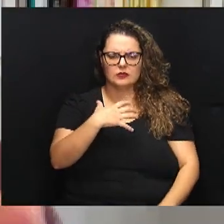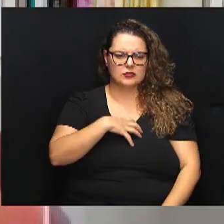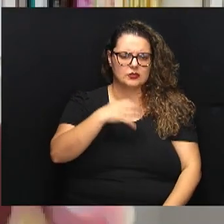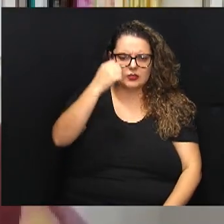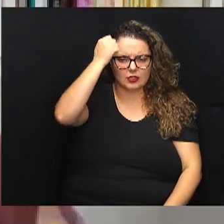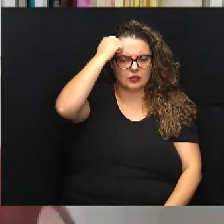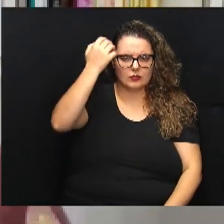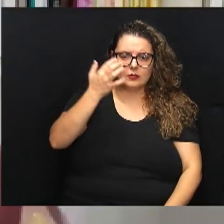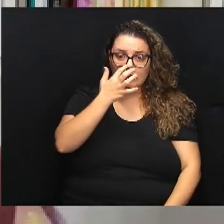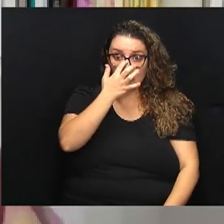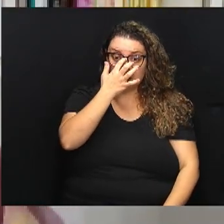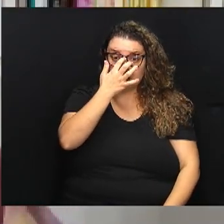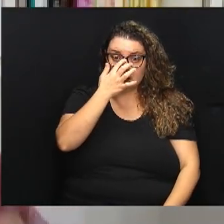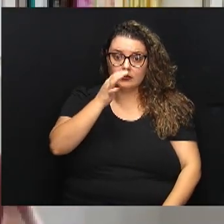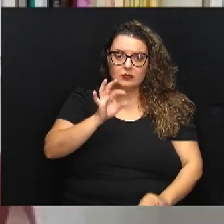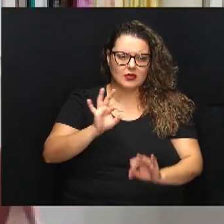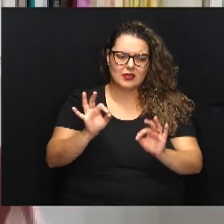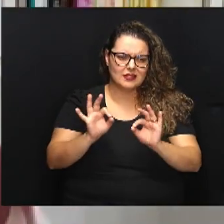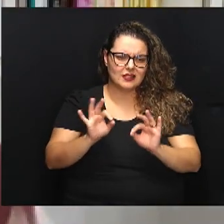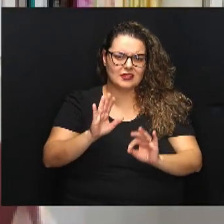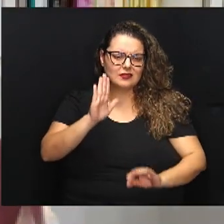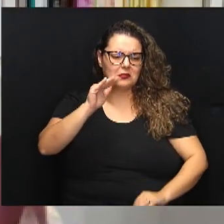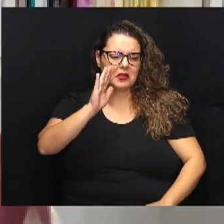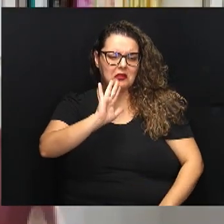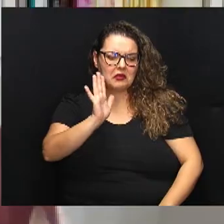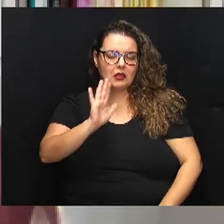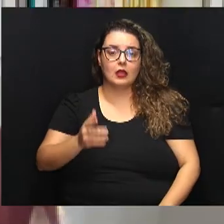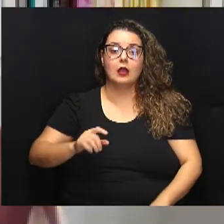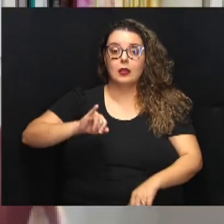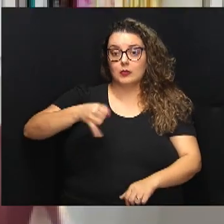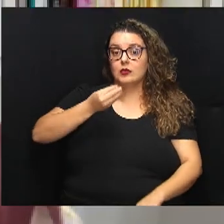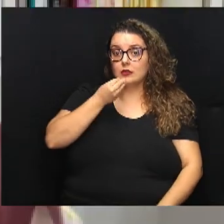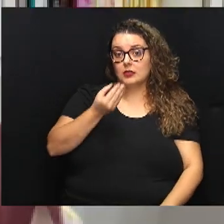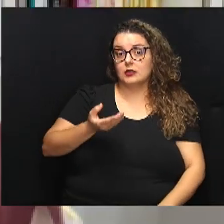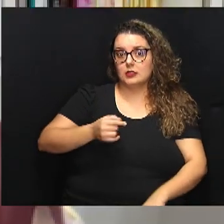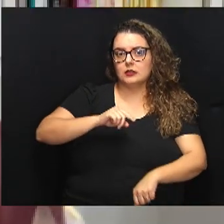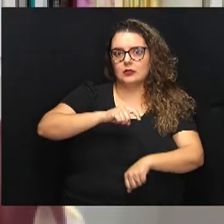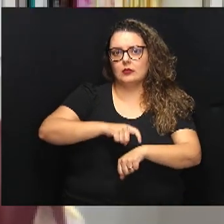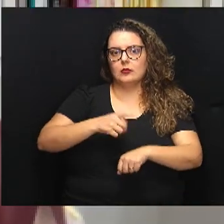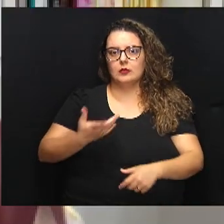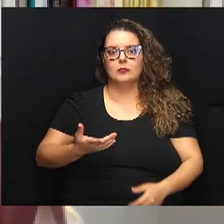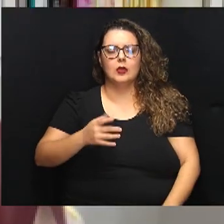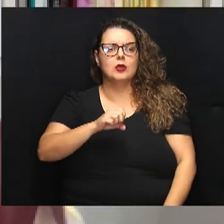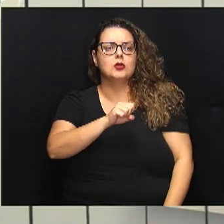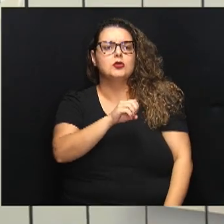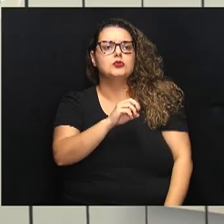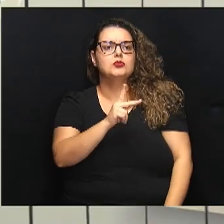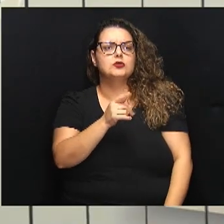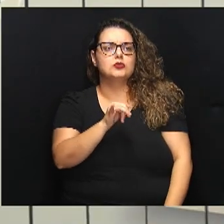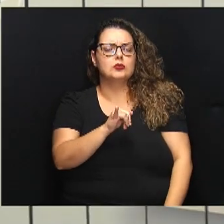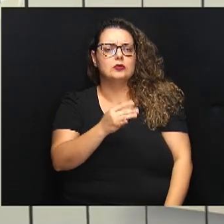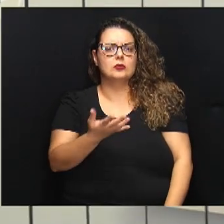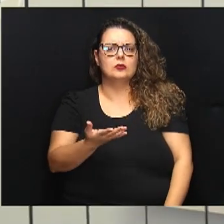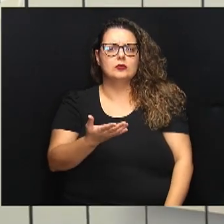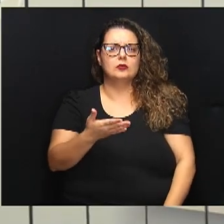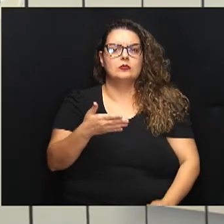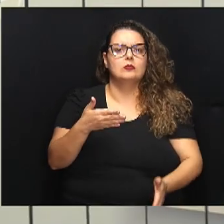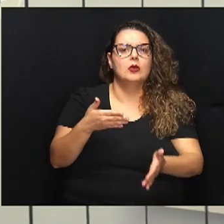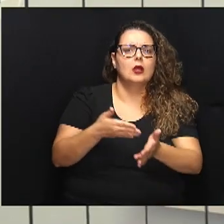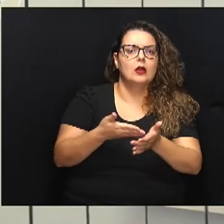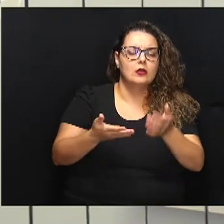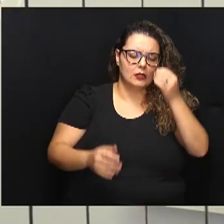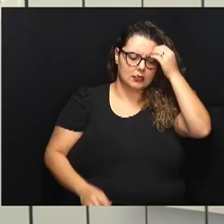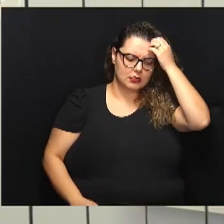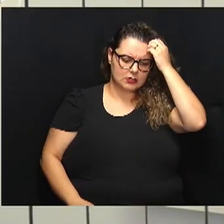mas não faça uma despedida, tentar aproveitar o momento. Ô Sofia, sobre essa questão das restrições,